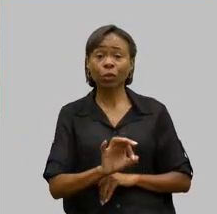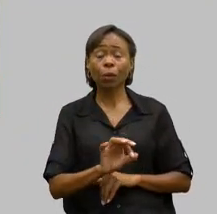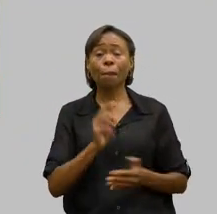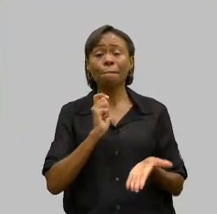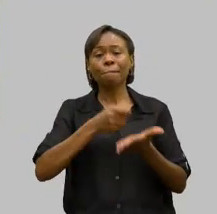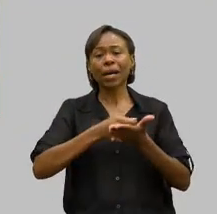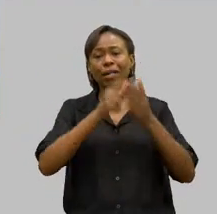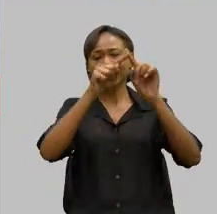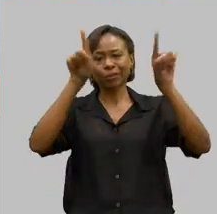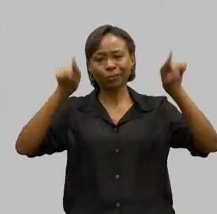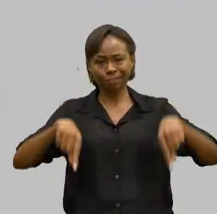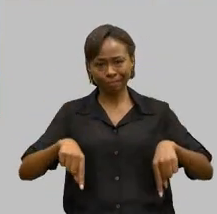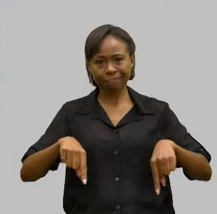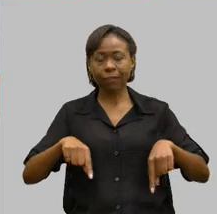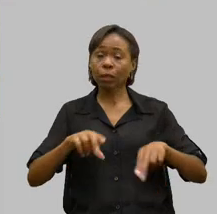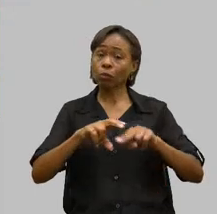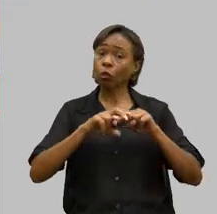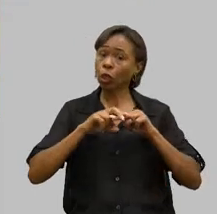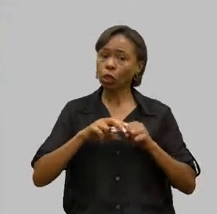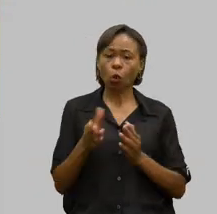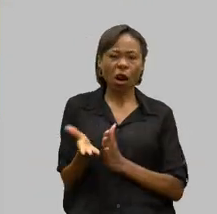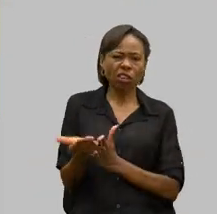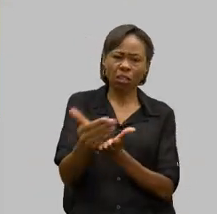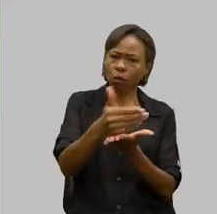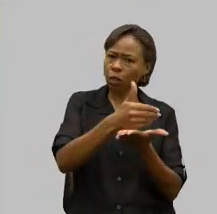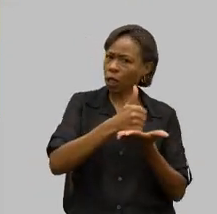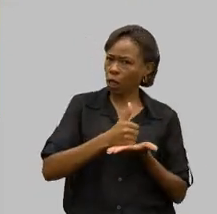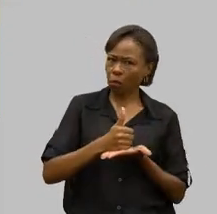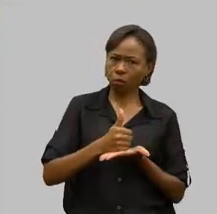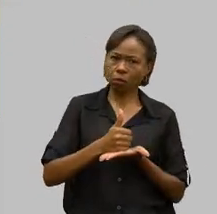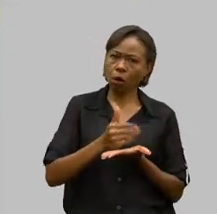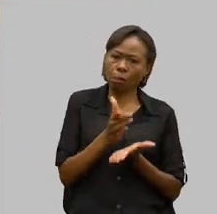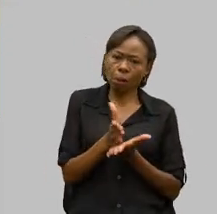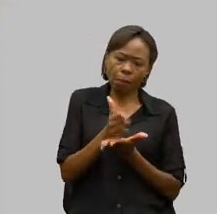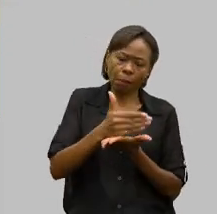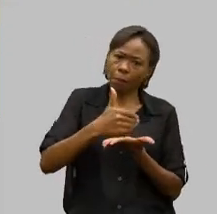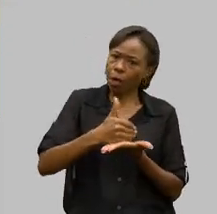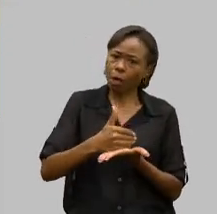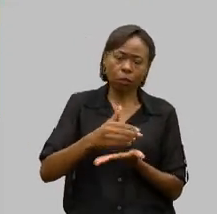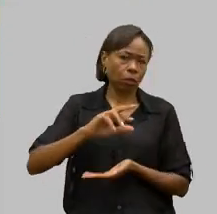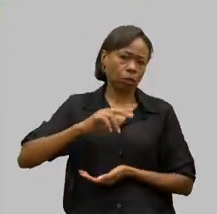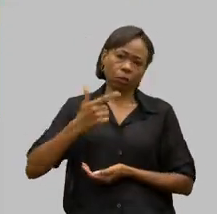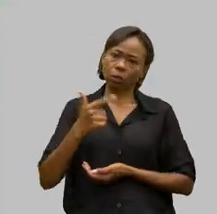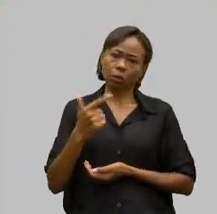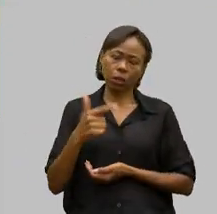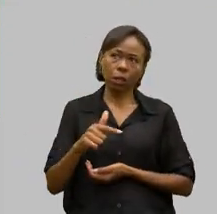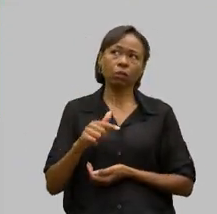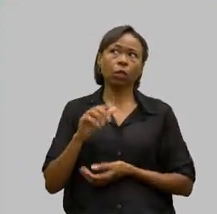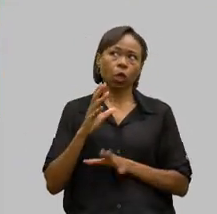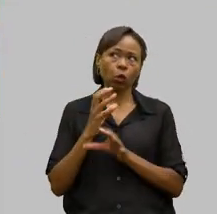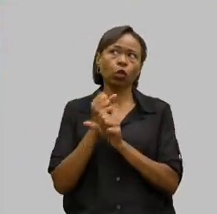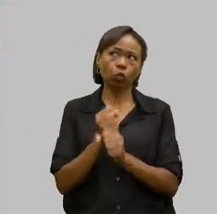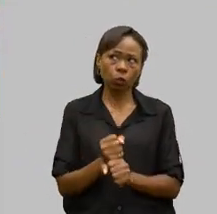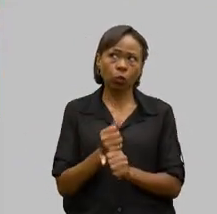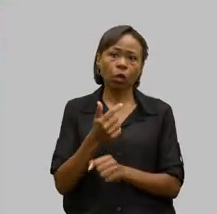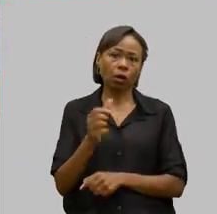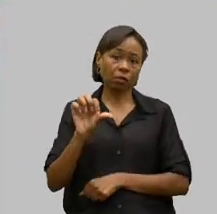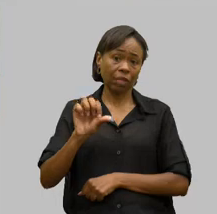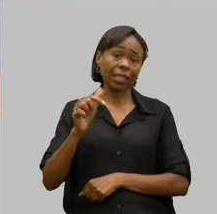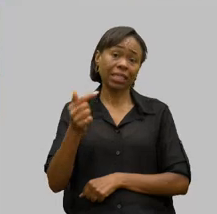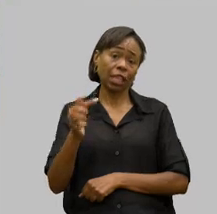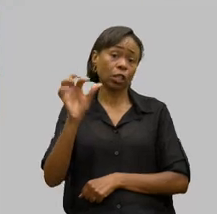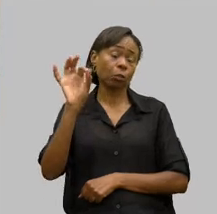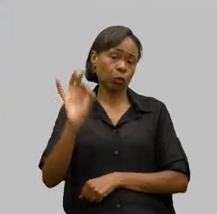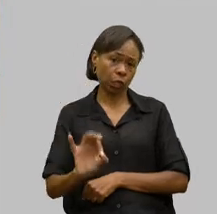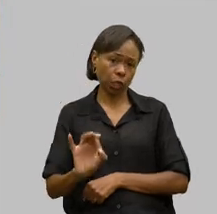está bom? Então, por isso que não houve rateio. Nós utilizamos acima dos 70% e foi 97%, ficando somente 3%